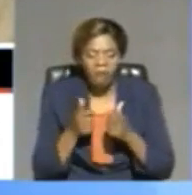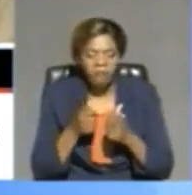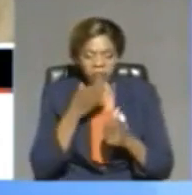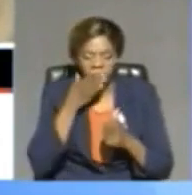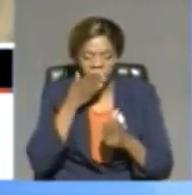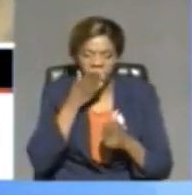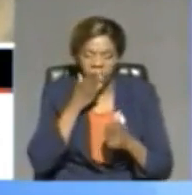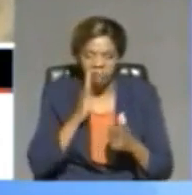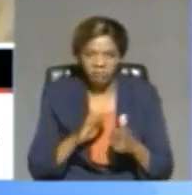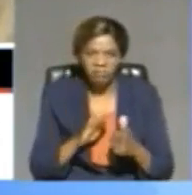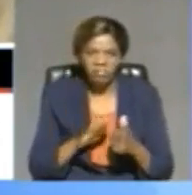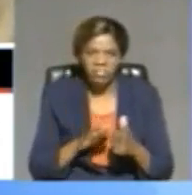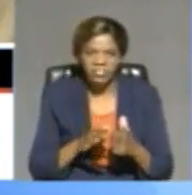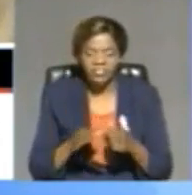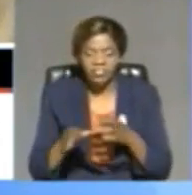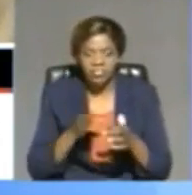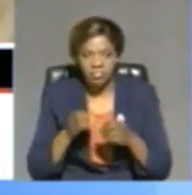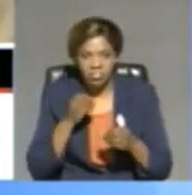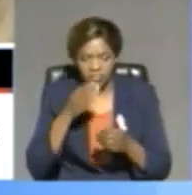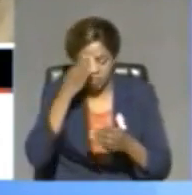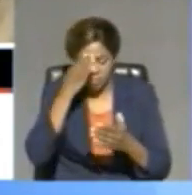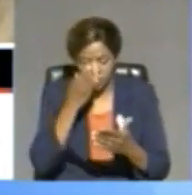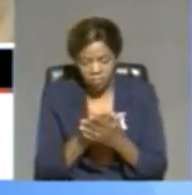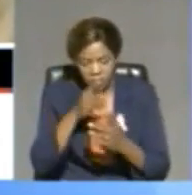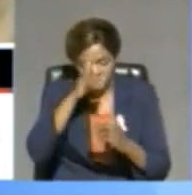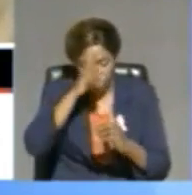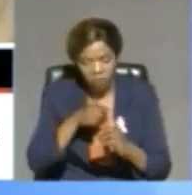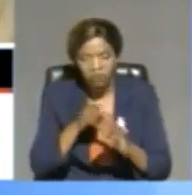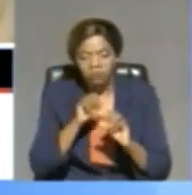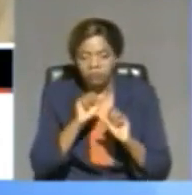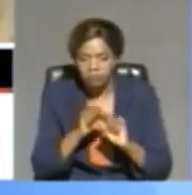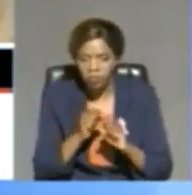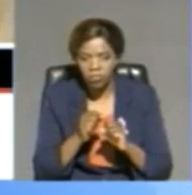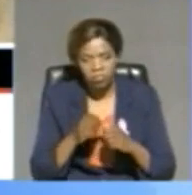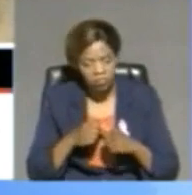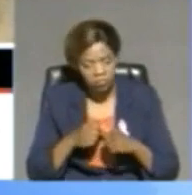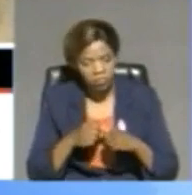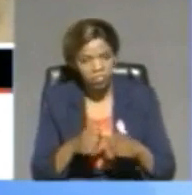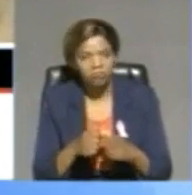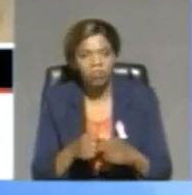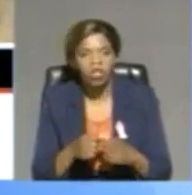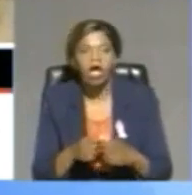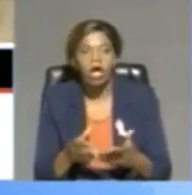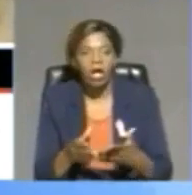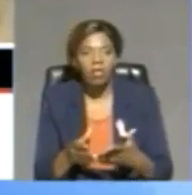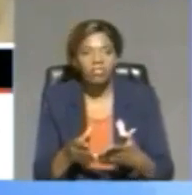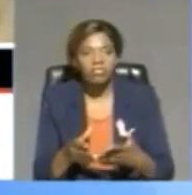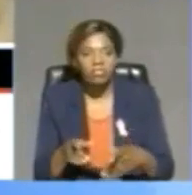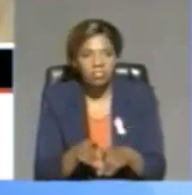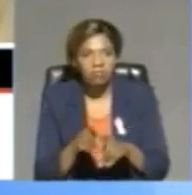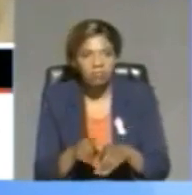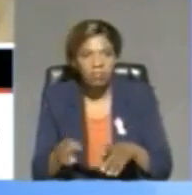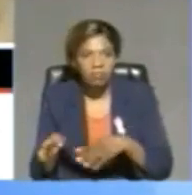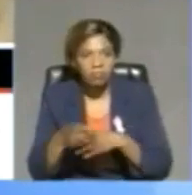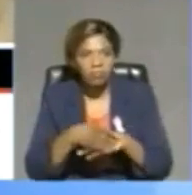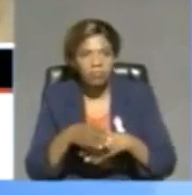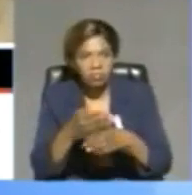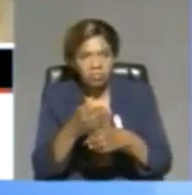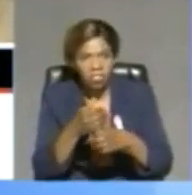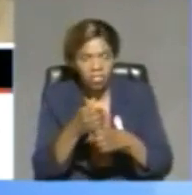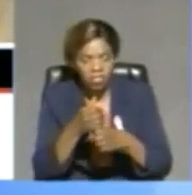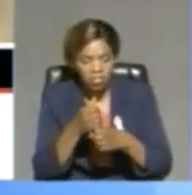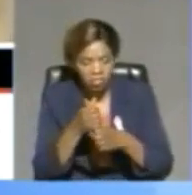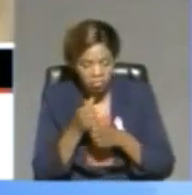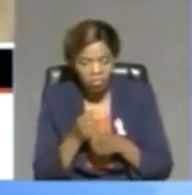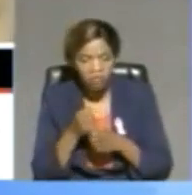Truss, acredito que ele terá algum fôlego e poderá, assim, recuperar um pouco da imagem extremamente desgastada do